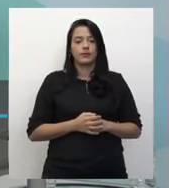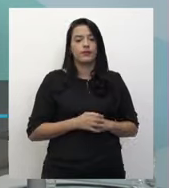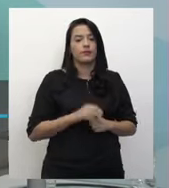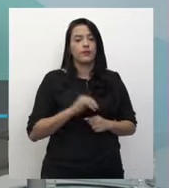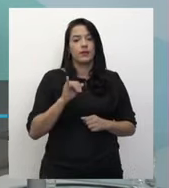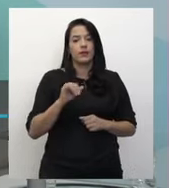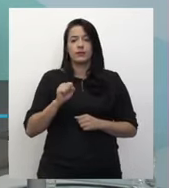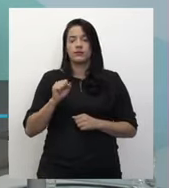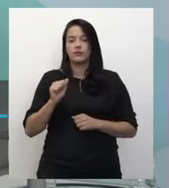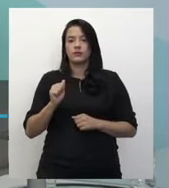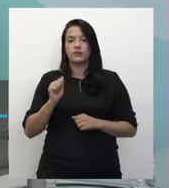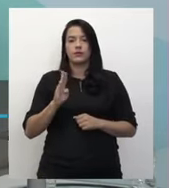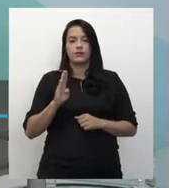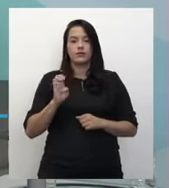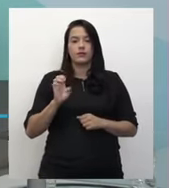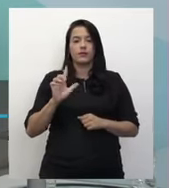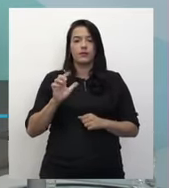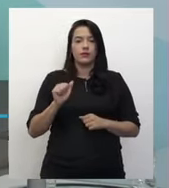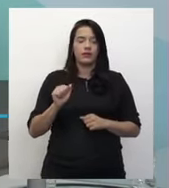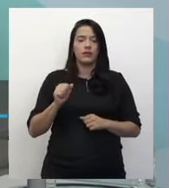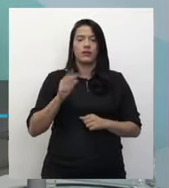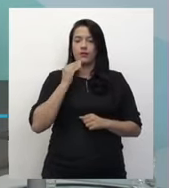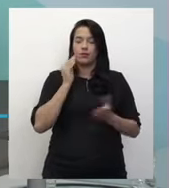o texto 1, né?